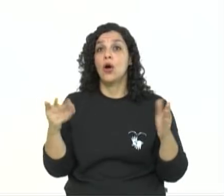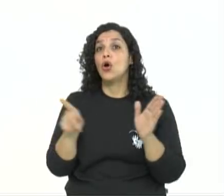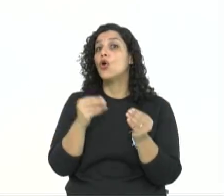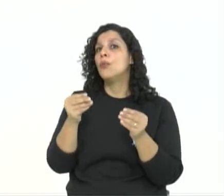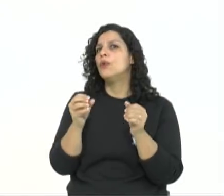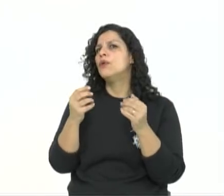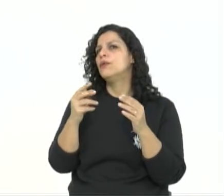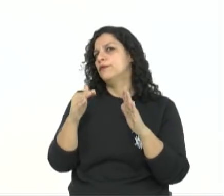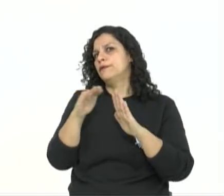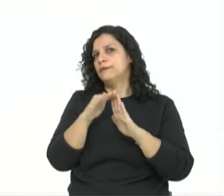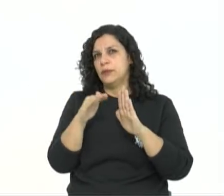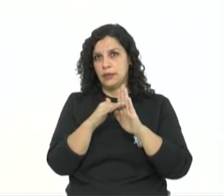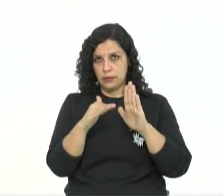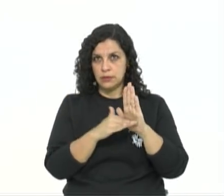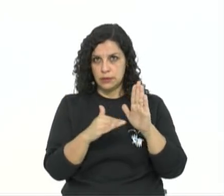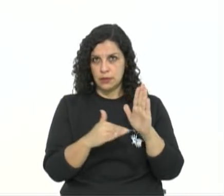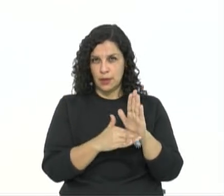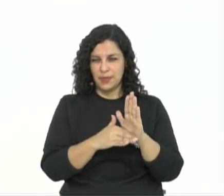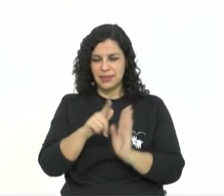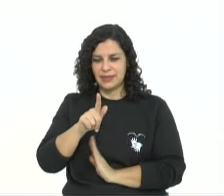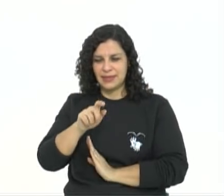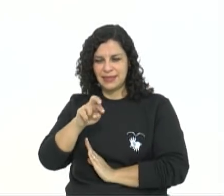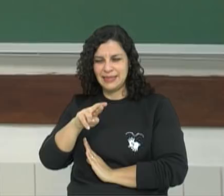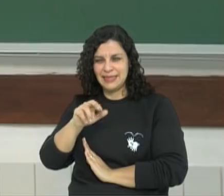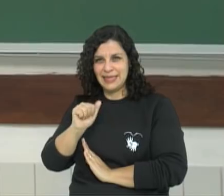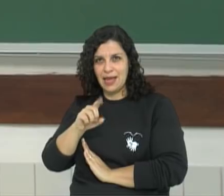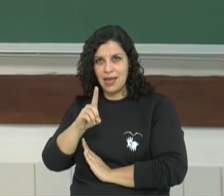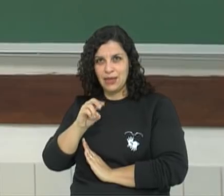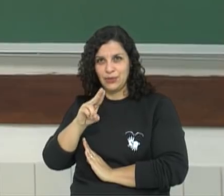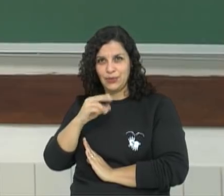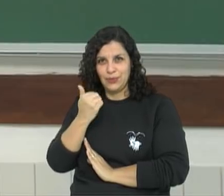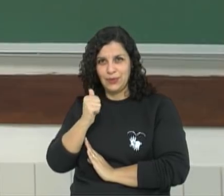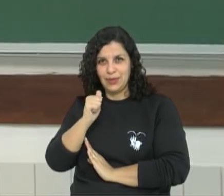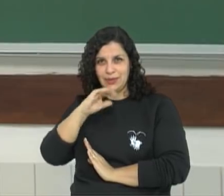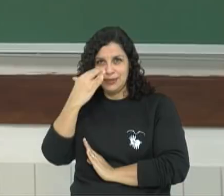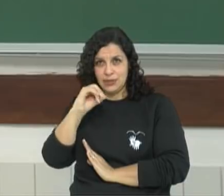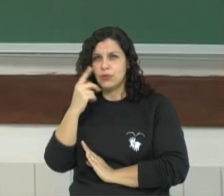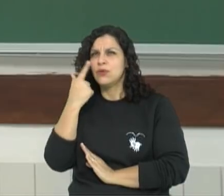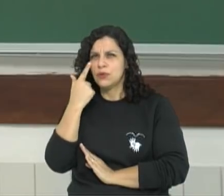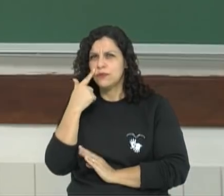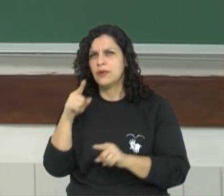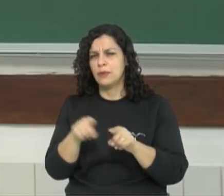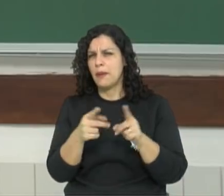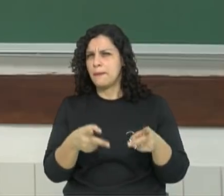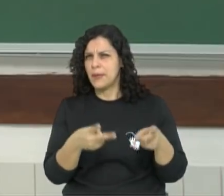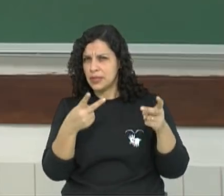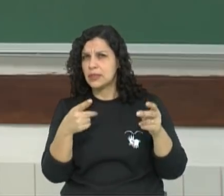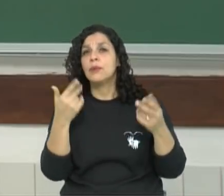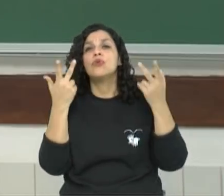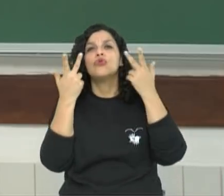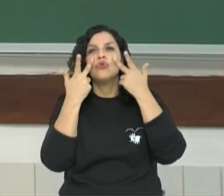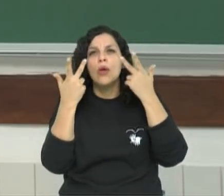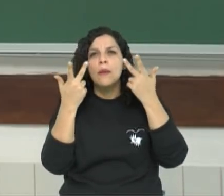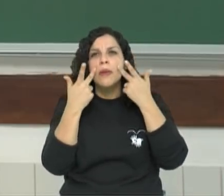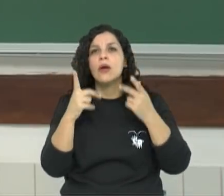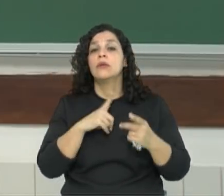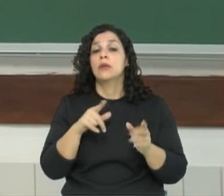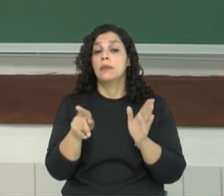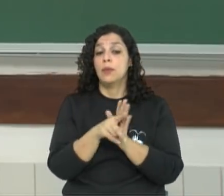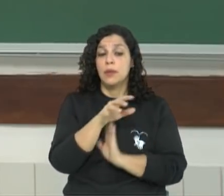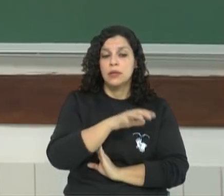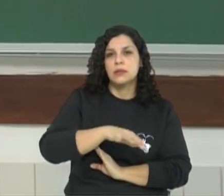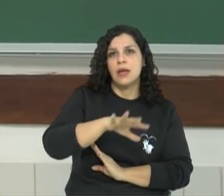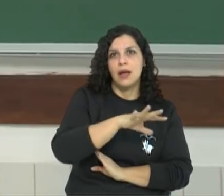Graduação. Bom, a gente já viu aqui algumas lutas e vamos ver outras, e a gente percebe que é muito comum entre essas